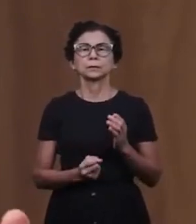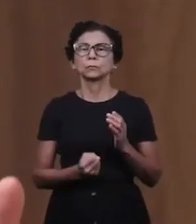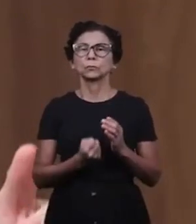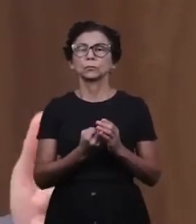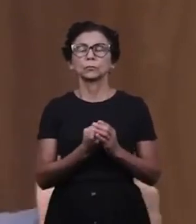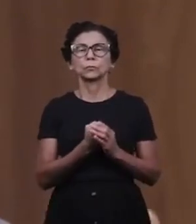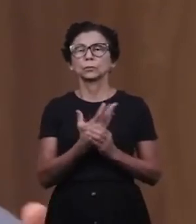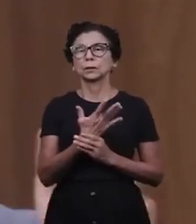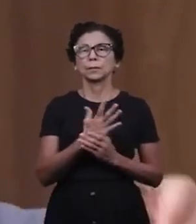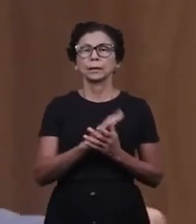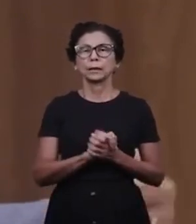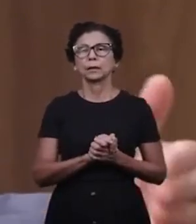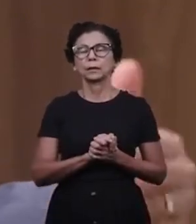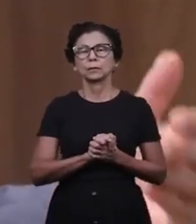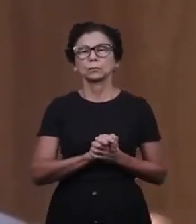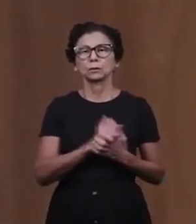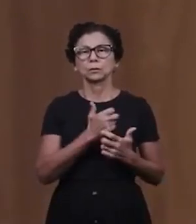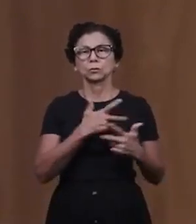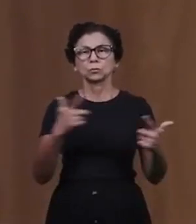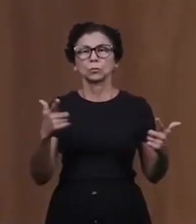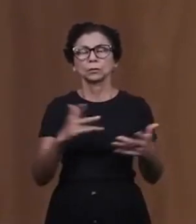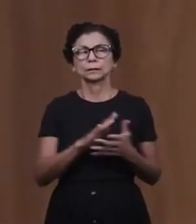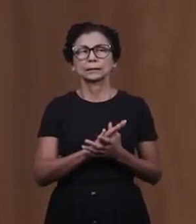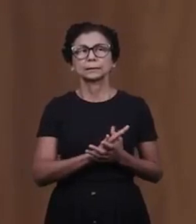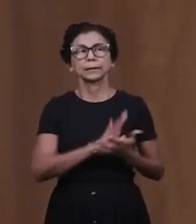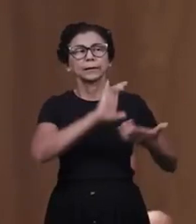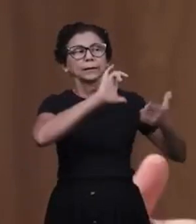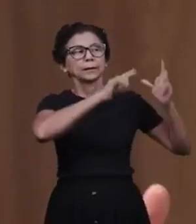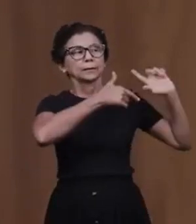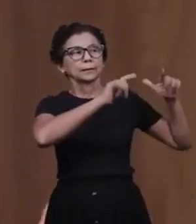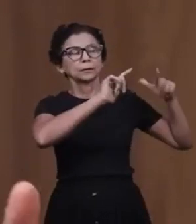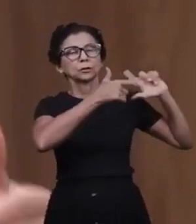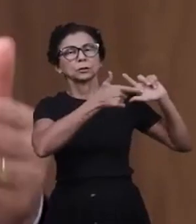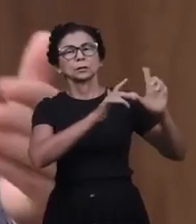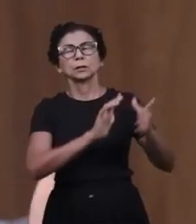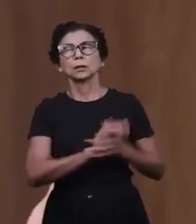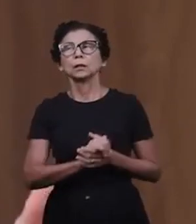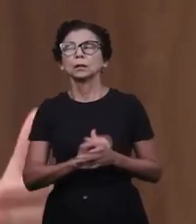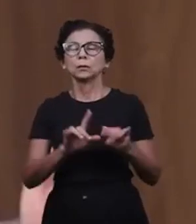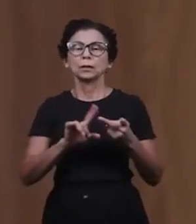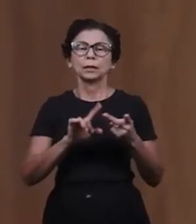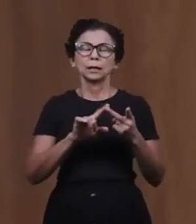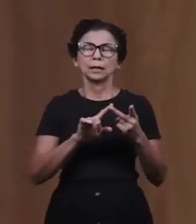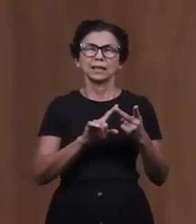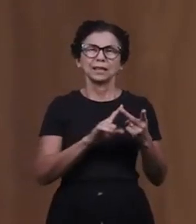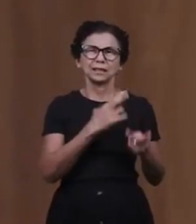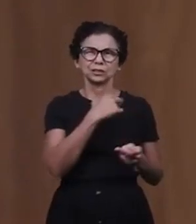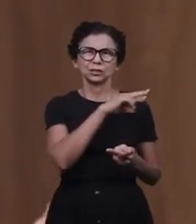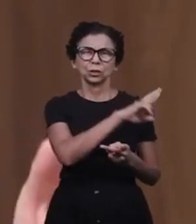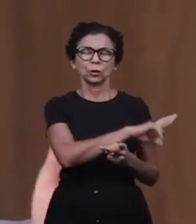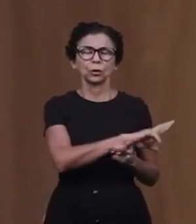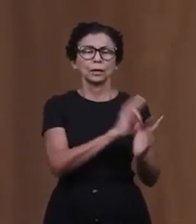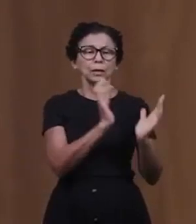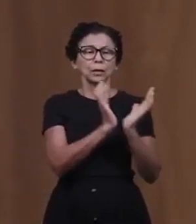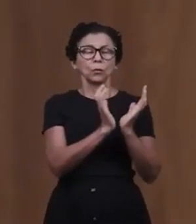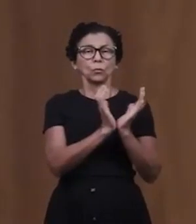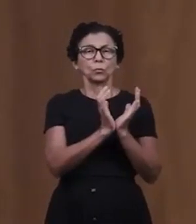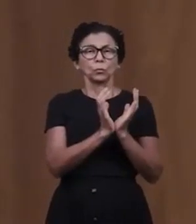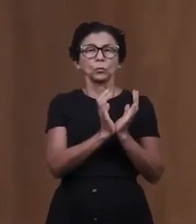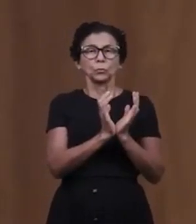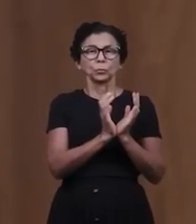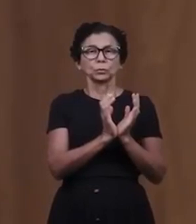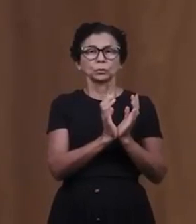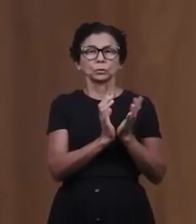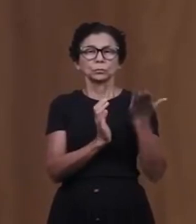aquilo que foi ensinado pelos antigos patristas ou aqueles que deram início, vamos dizer assim, na